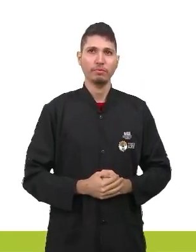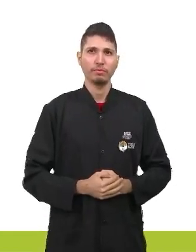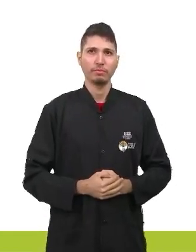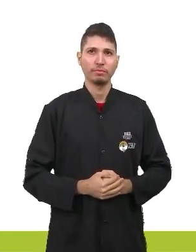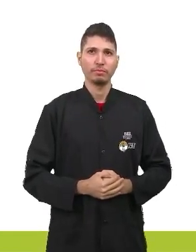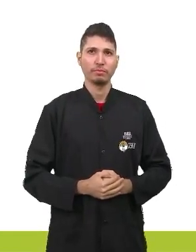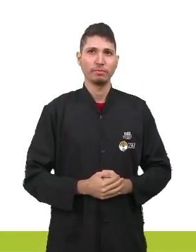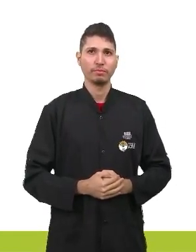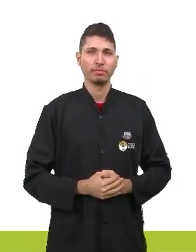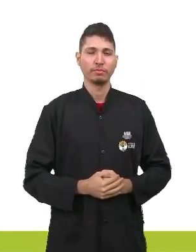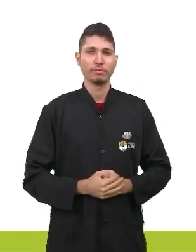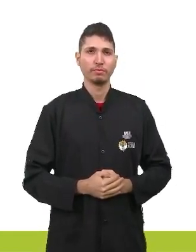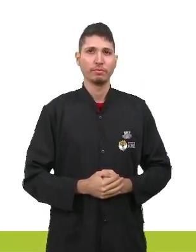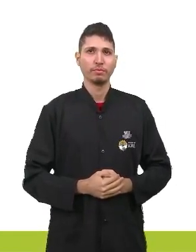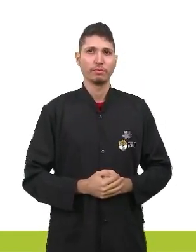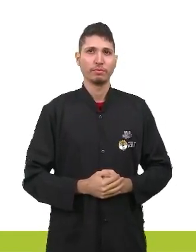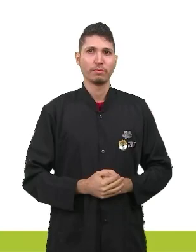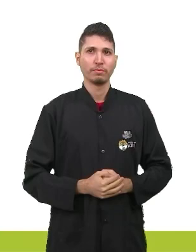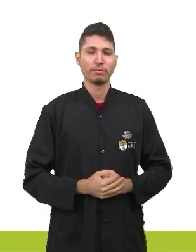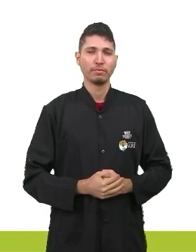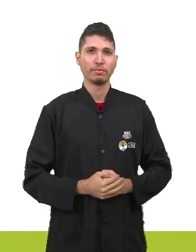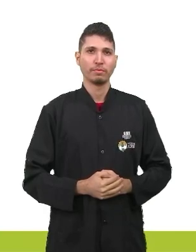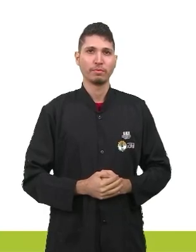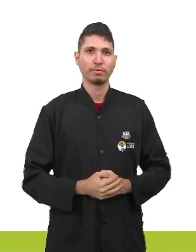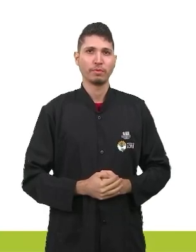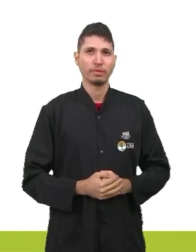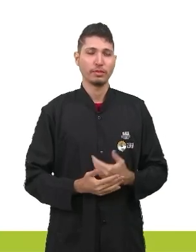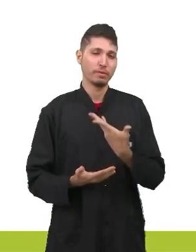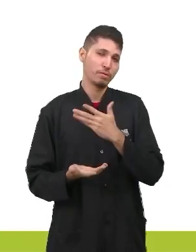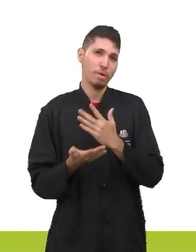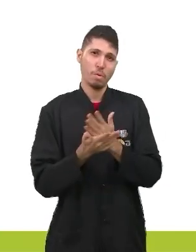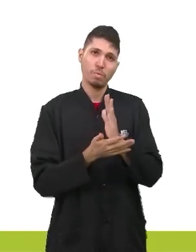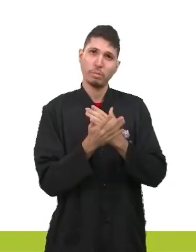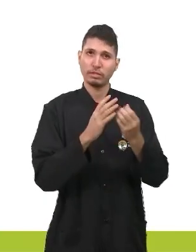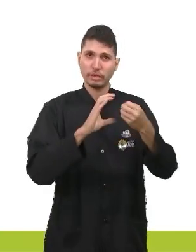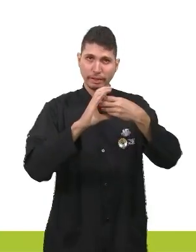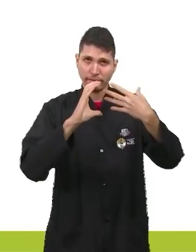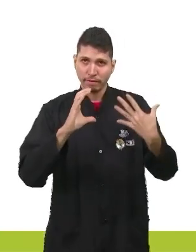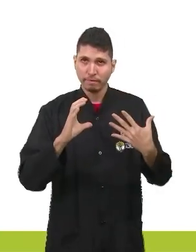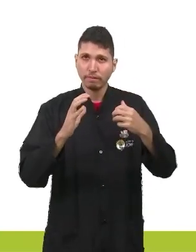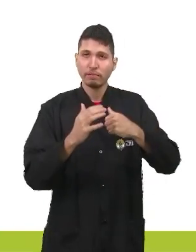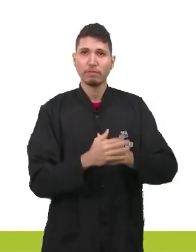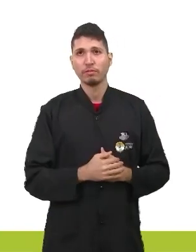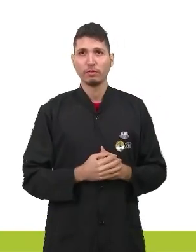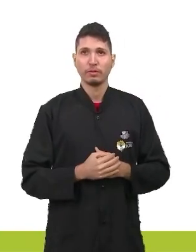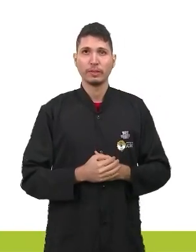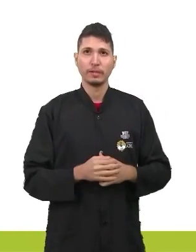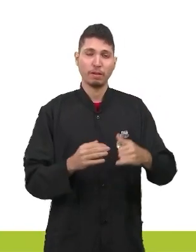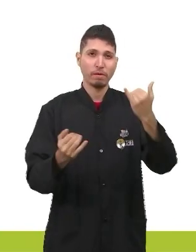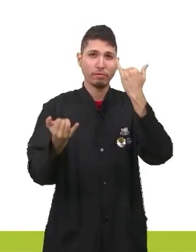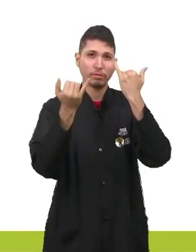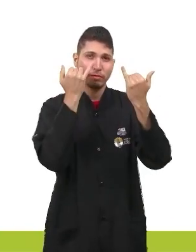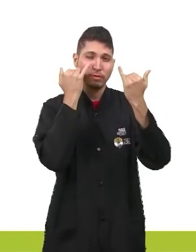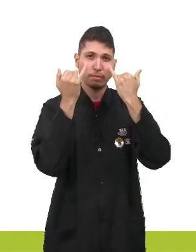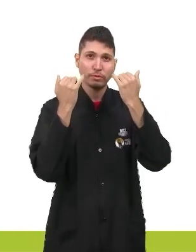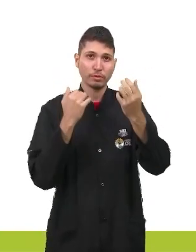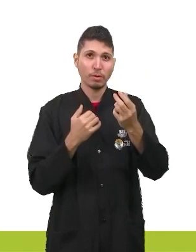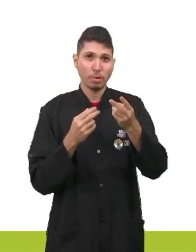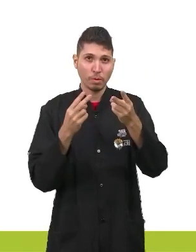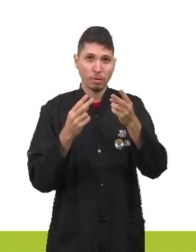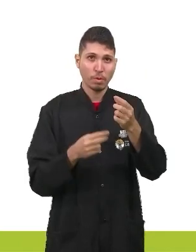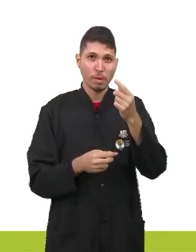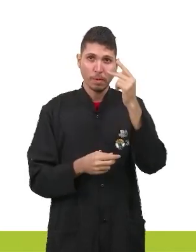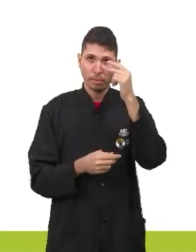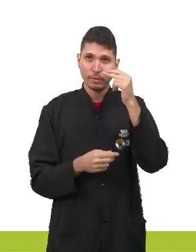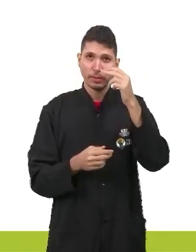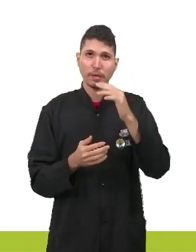ponto de máximo e ponto de mínimo. Algumas características, tá bom? Vamos dar uma olhadinha agora, como é que fica essa informação aqui. Imagina que esse goleiro aí, chute